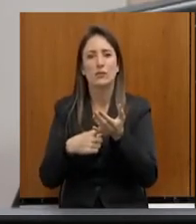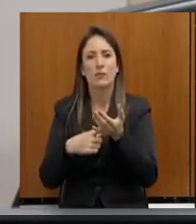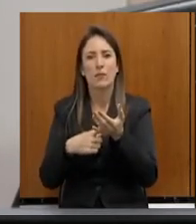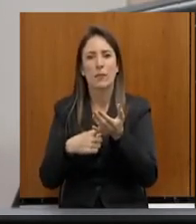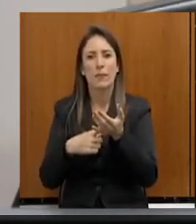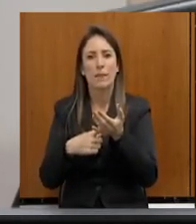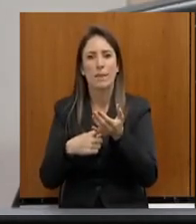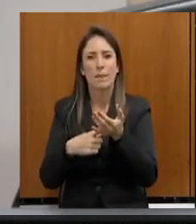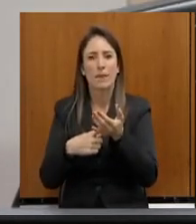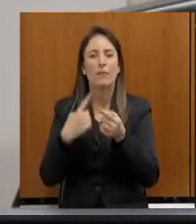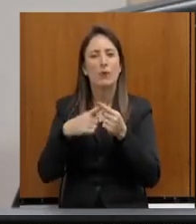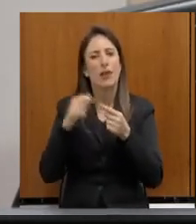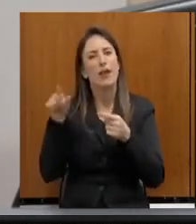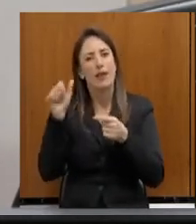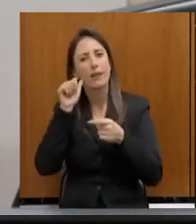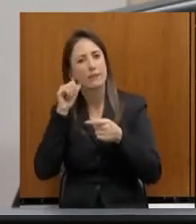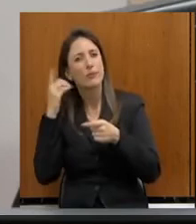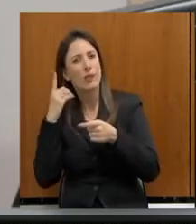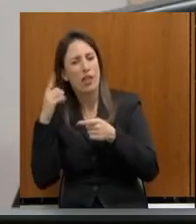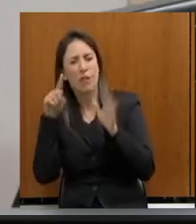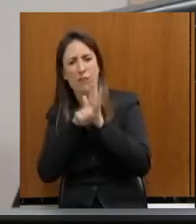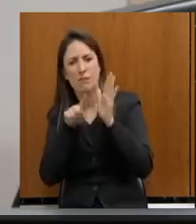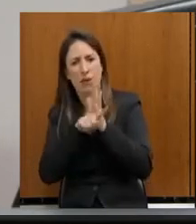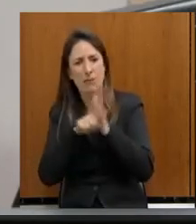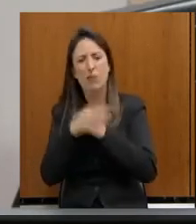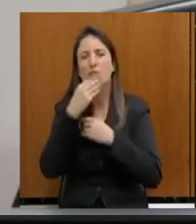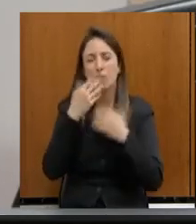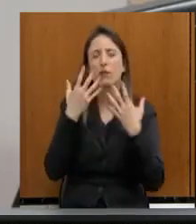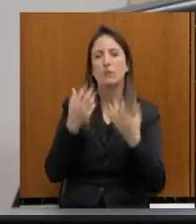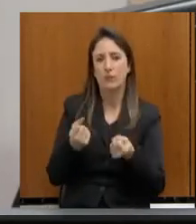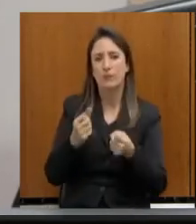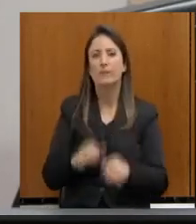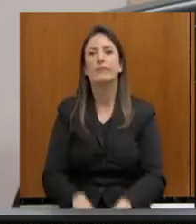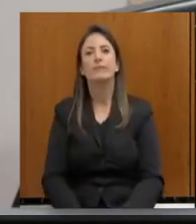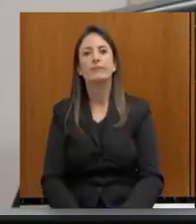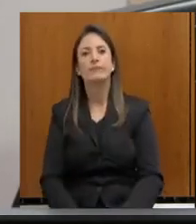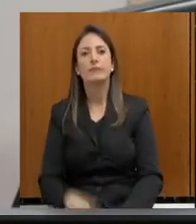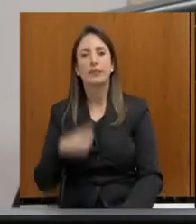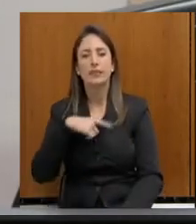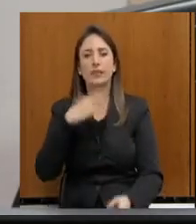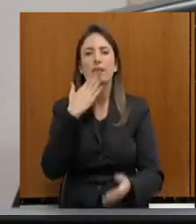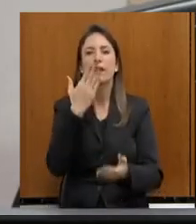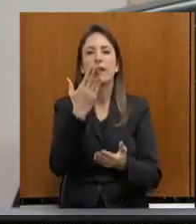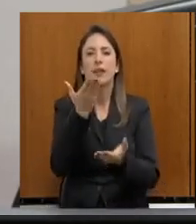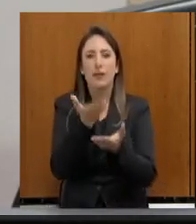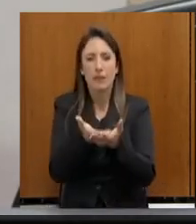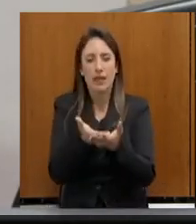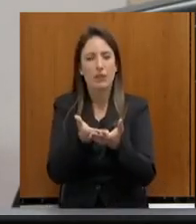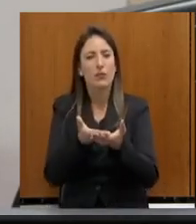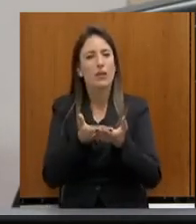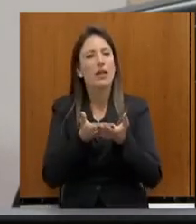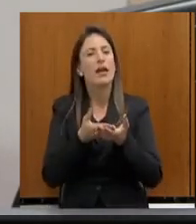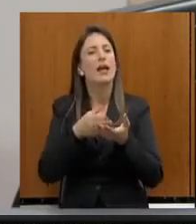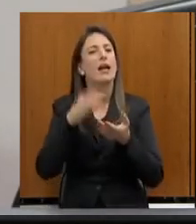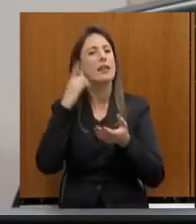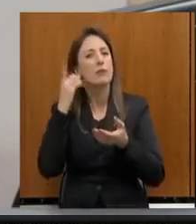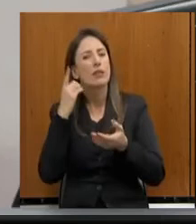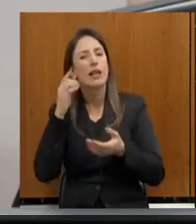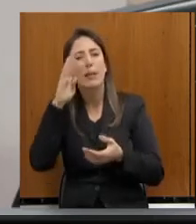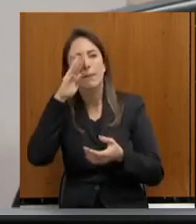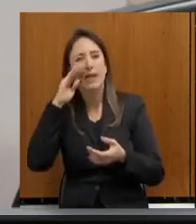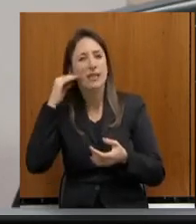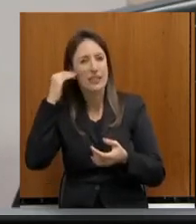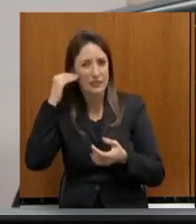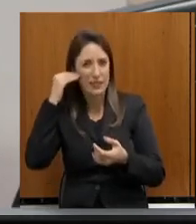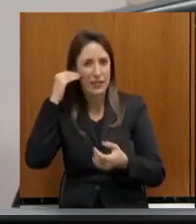por esta parlamentar o requerimento da deputada Beatriz Cerqueira Henrique